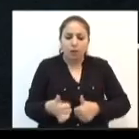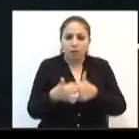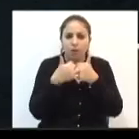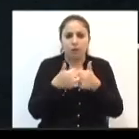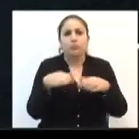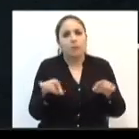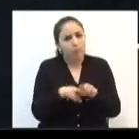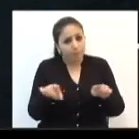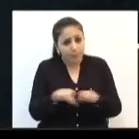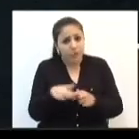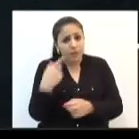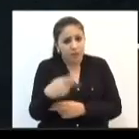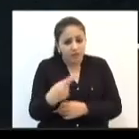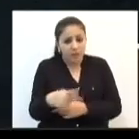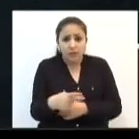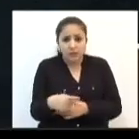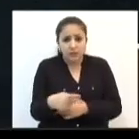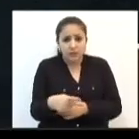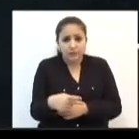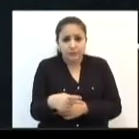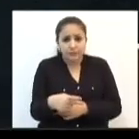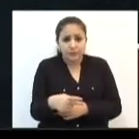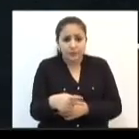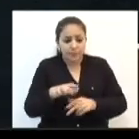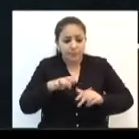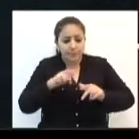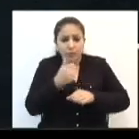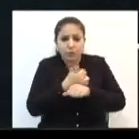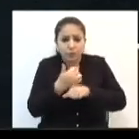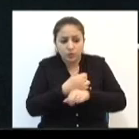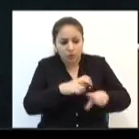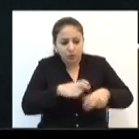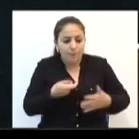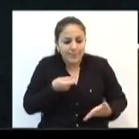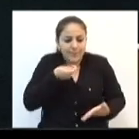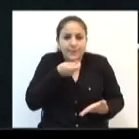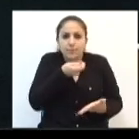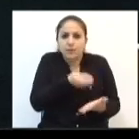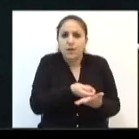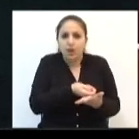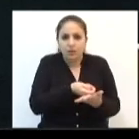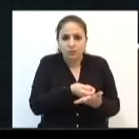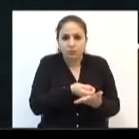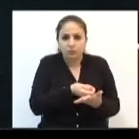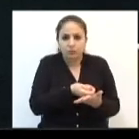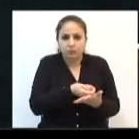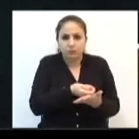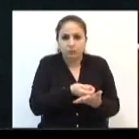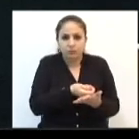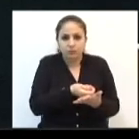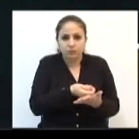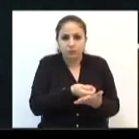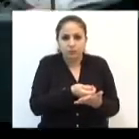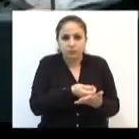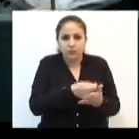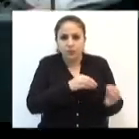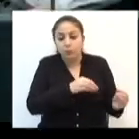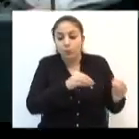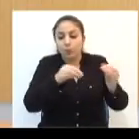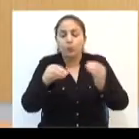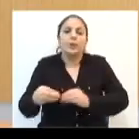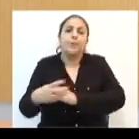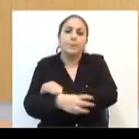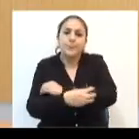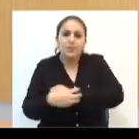de qualidade, e que esses pequenos agricultores não sejam obrigados a irem para a periferia da